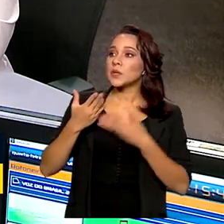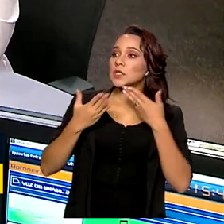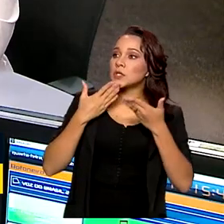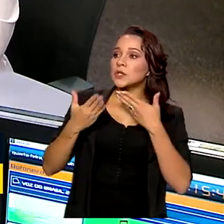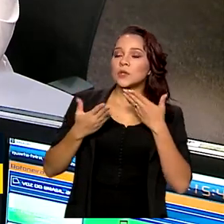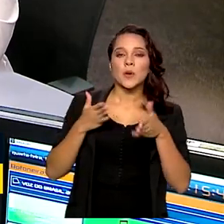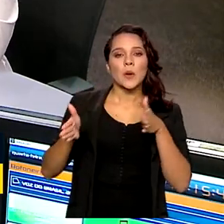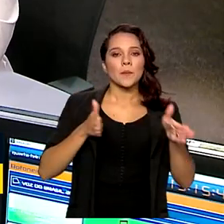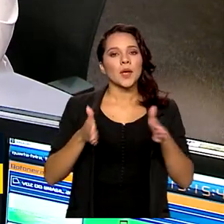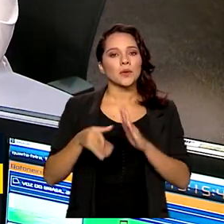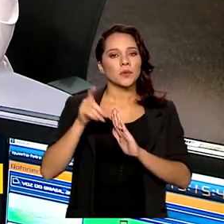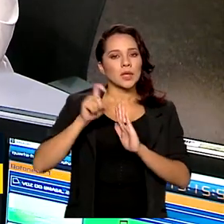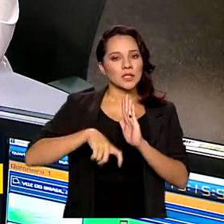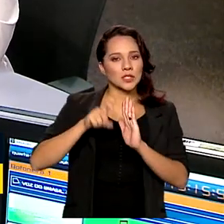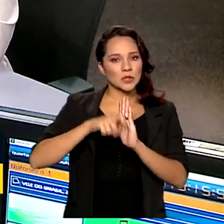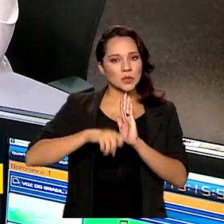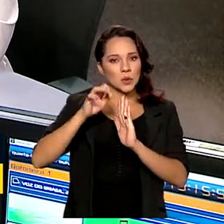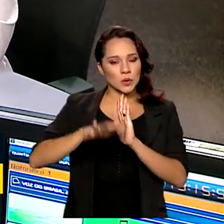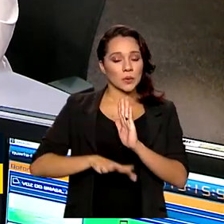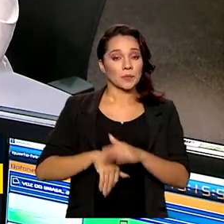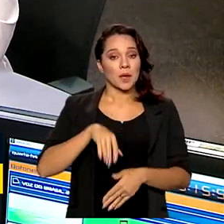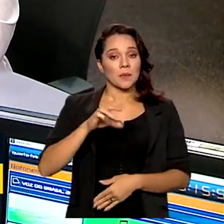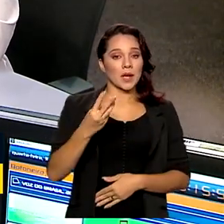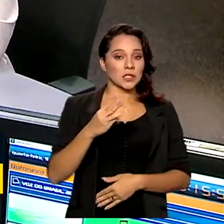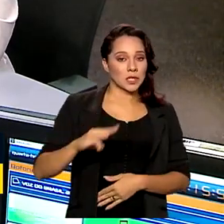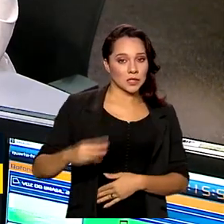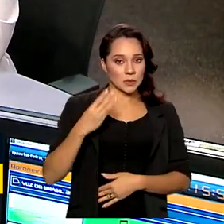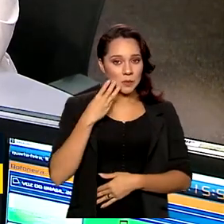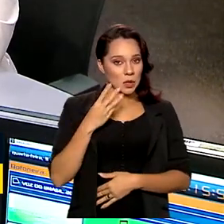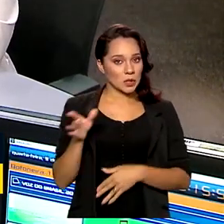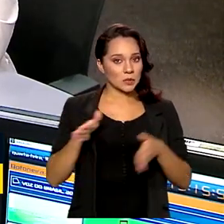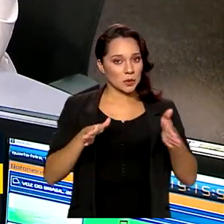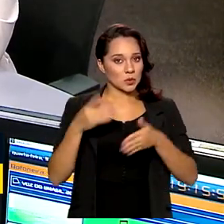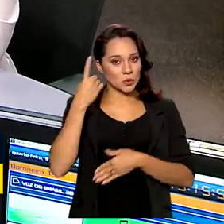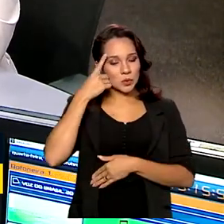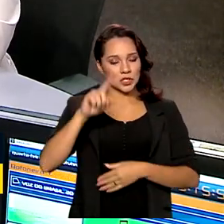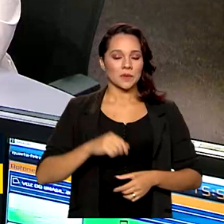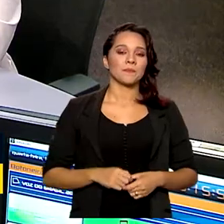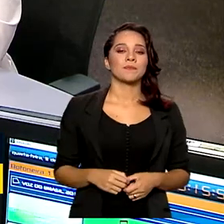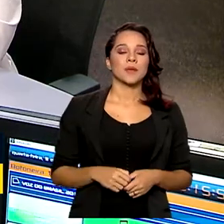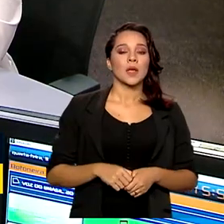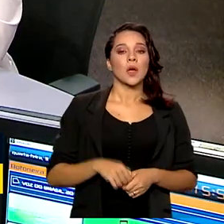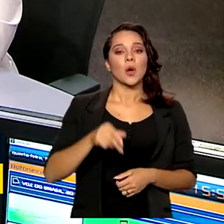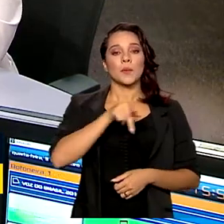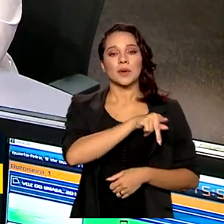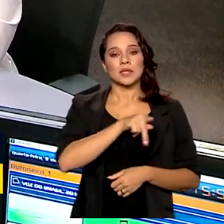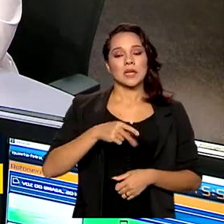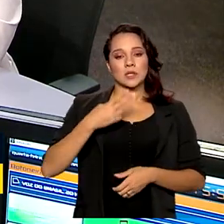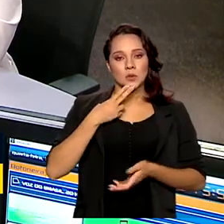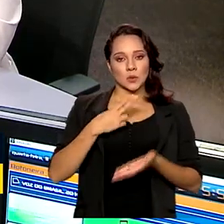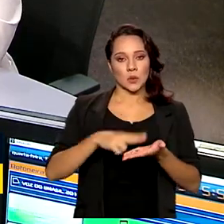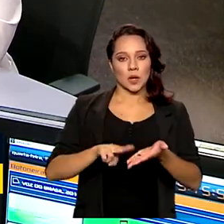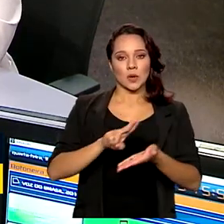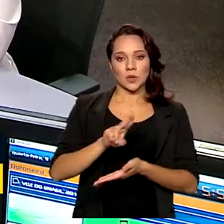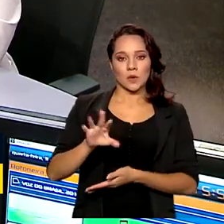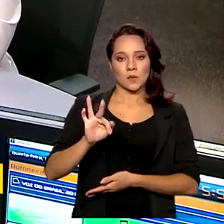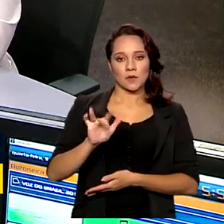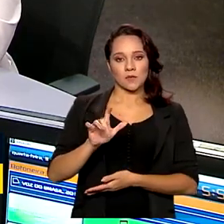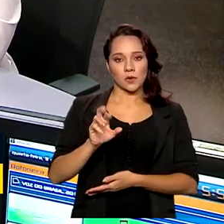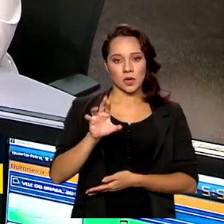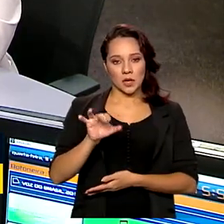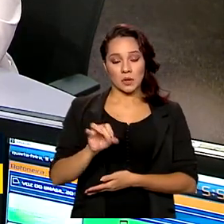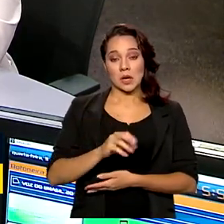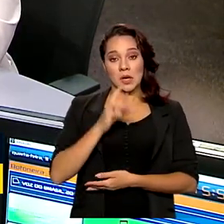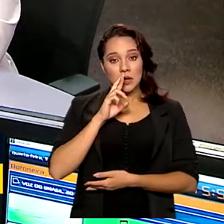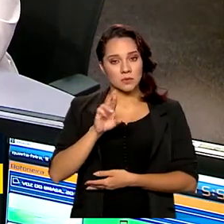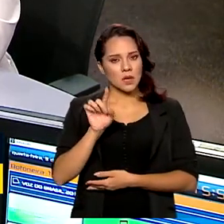postadas no período da Black Friday, sendo mais de 3 milhões em apenas um dia. De acordo com o presidente dos Correios, Floriano Peixoto, os